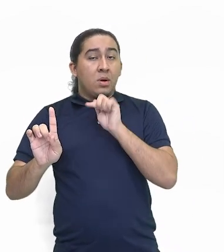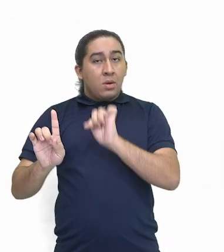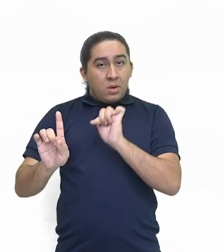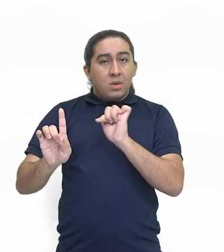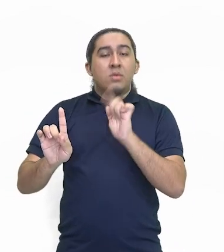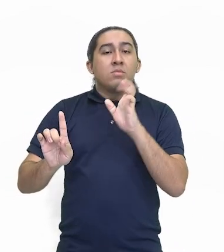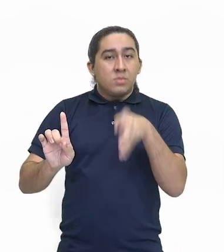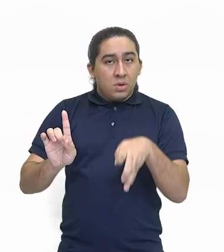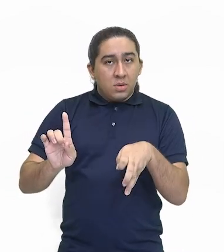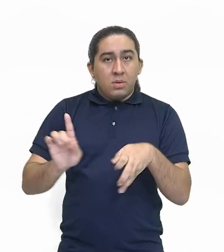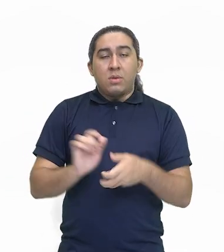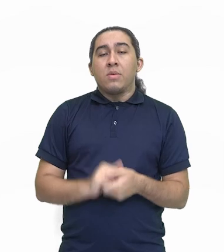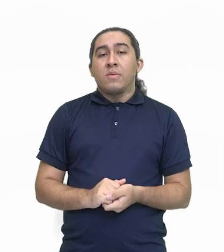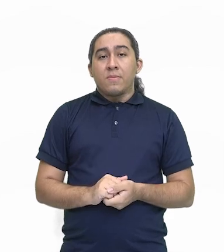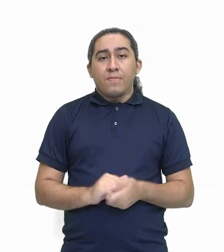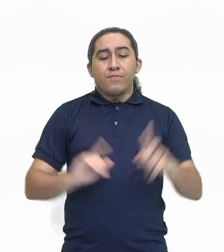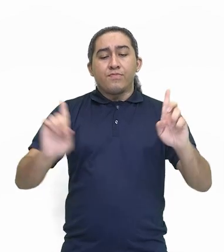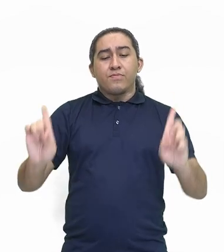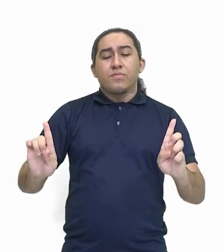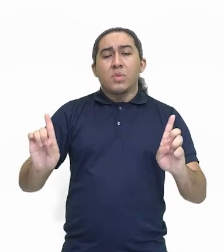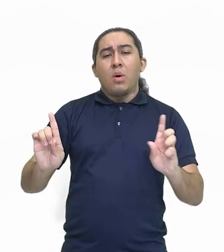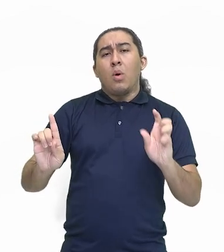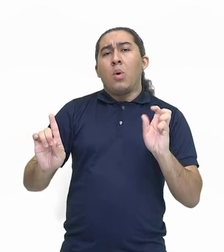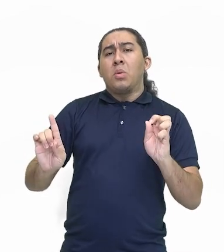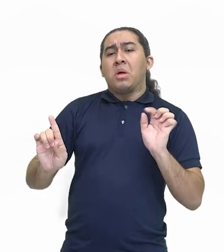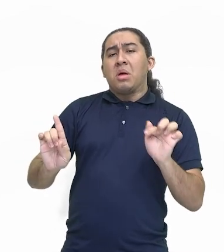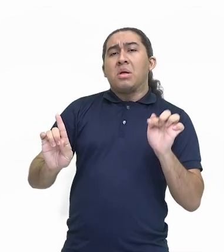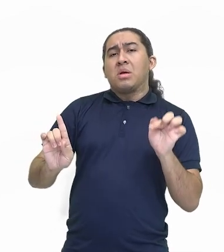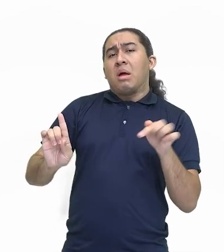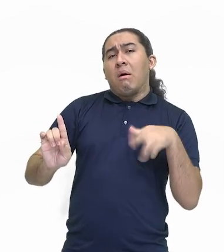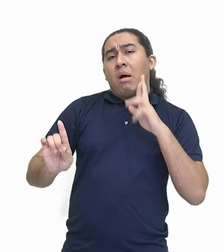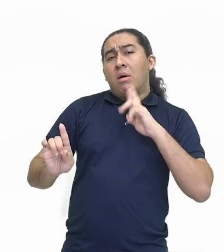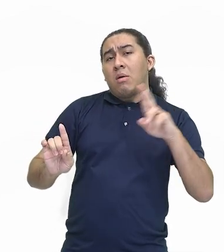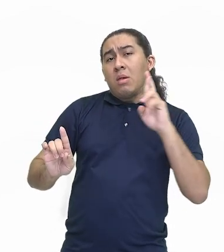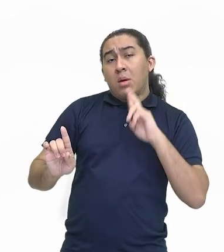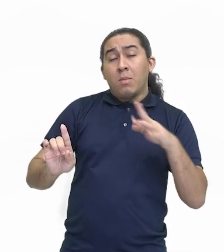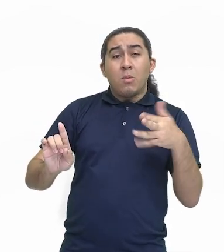Senhor. Do que ele se queixa?